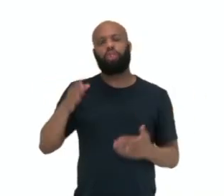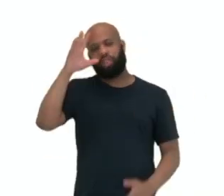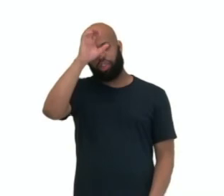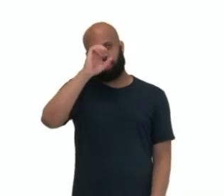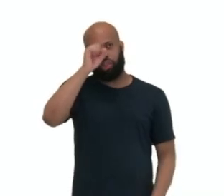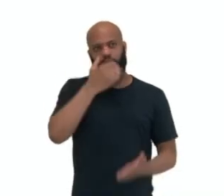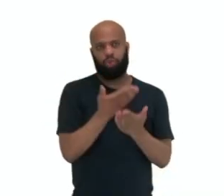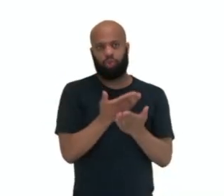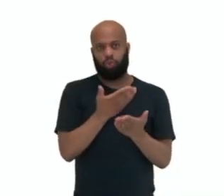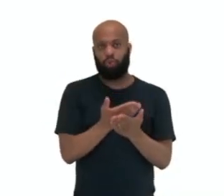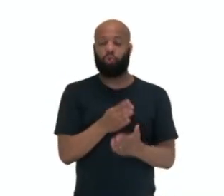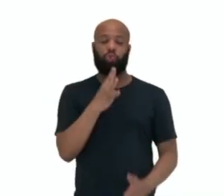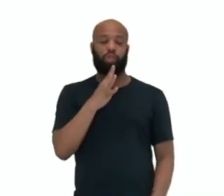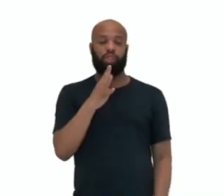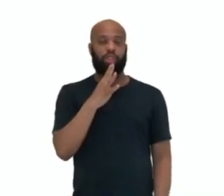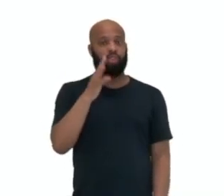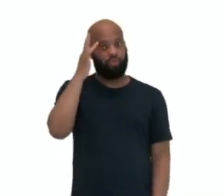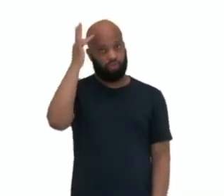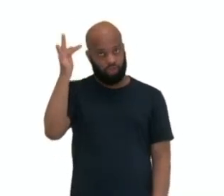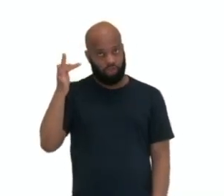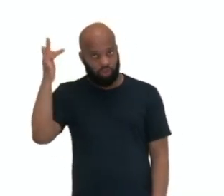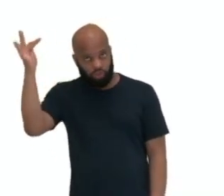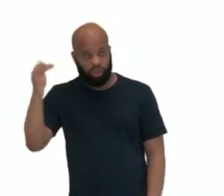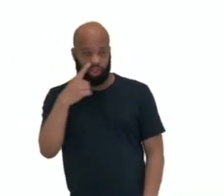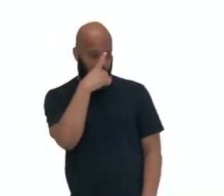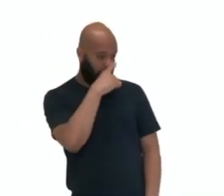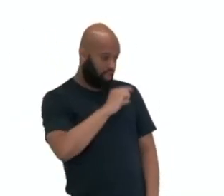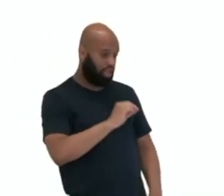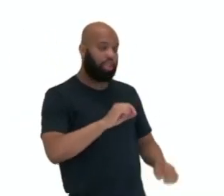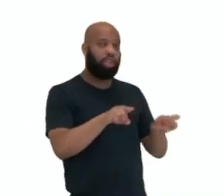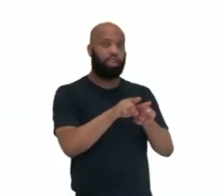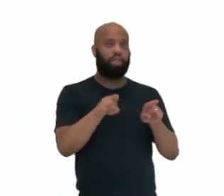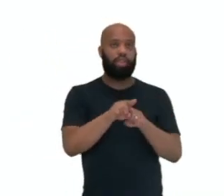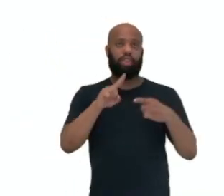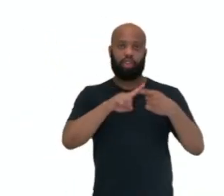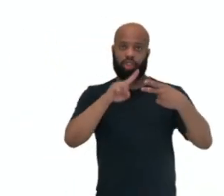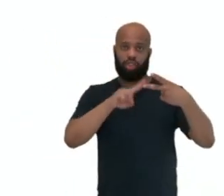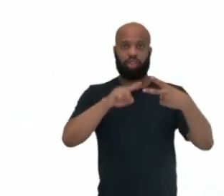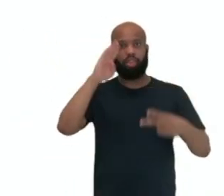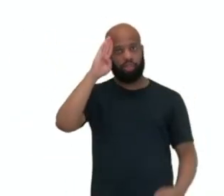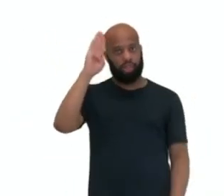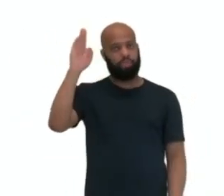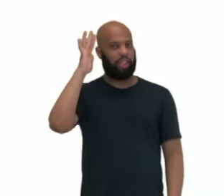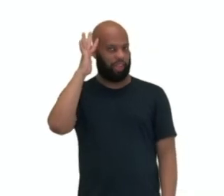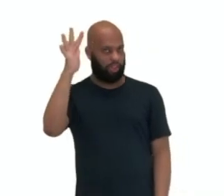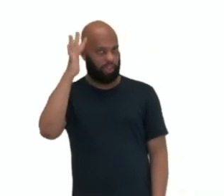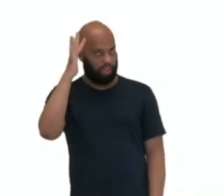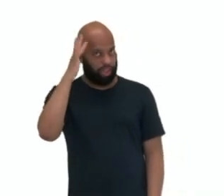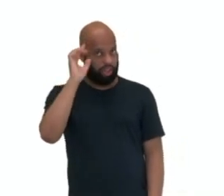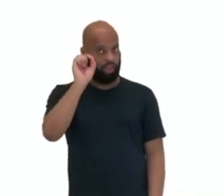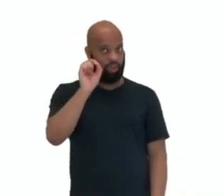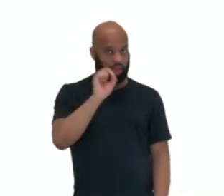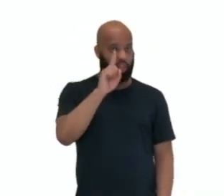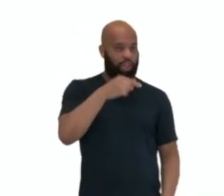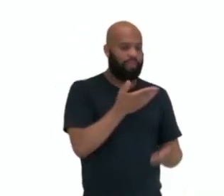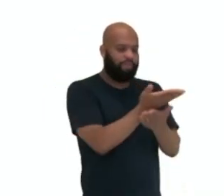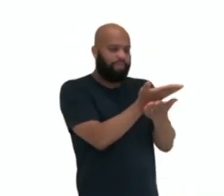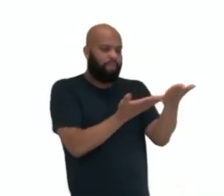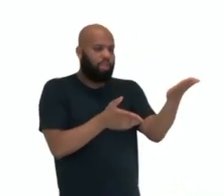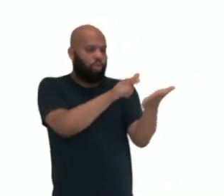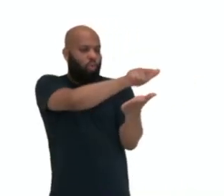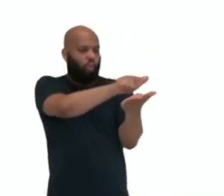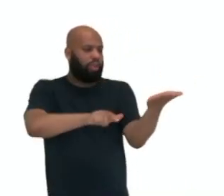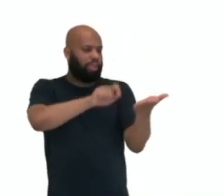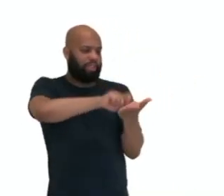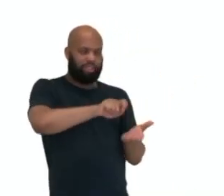aula, conhecemos o filósofo empirista John Locke e duas de suas principais teorias. A teoria da tábula rasa, de